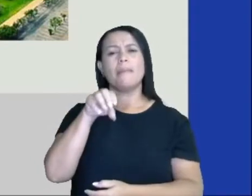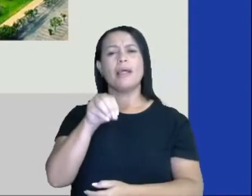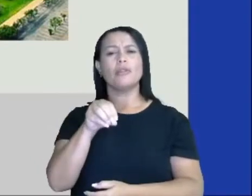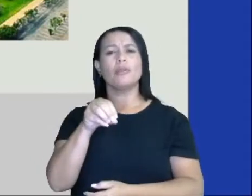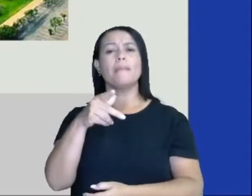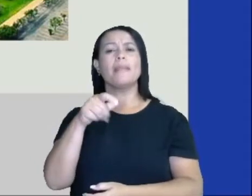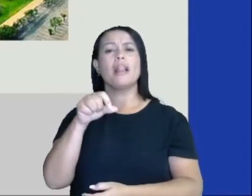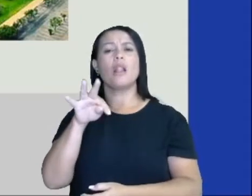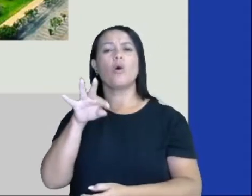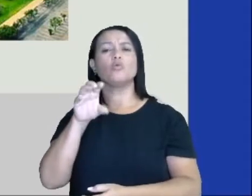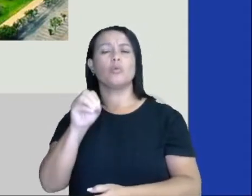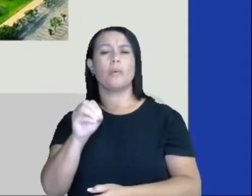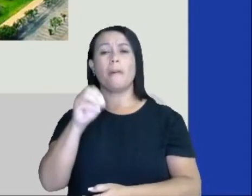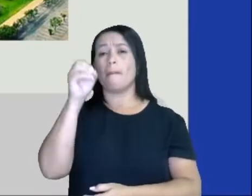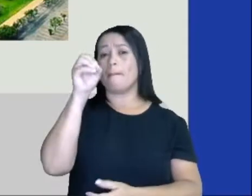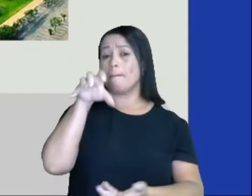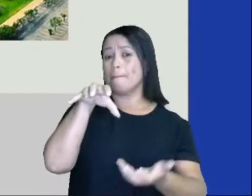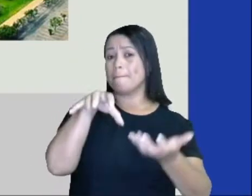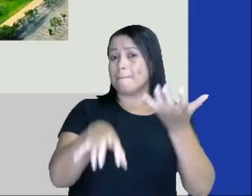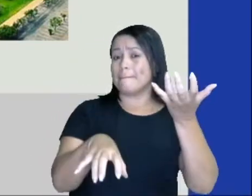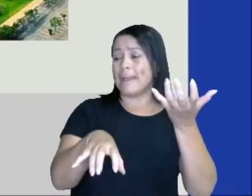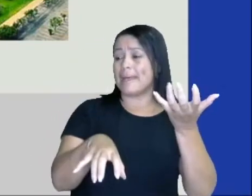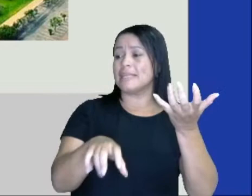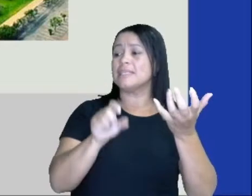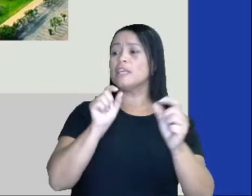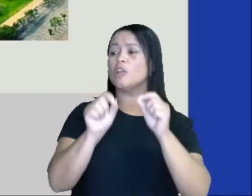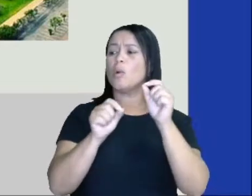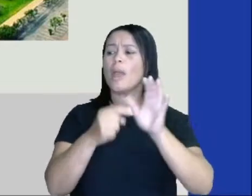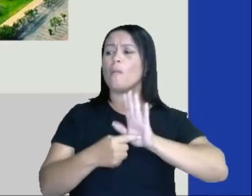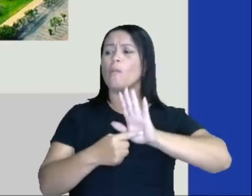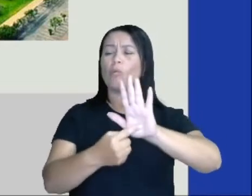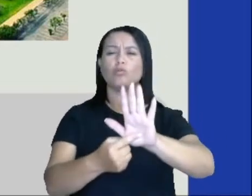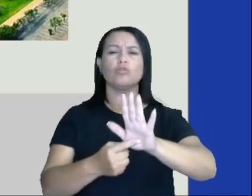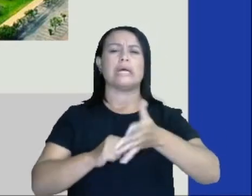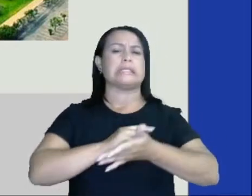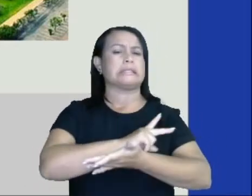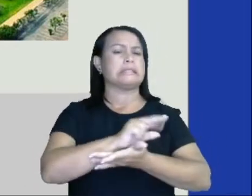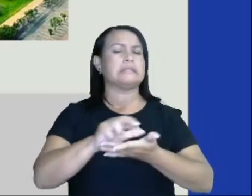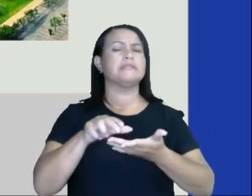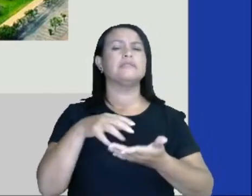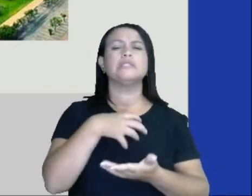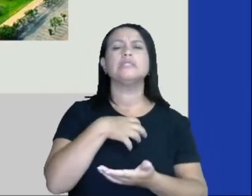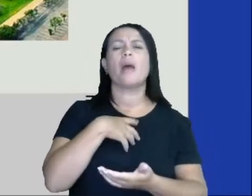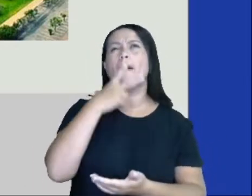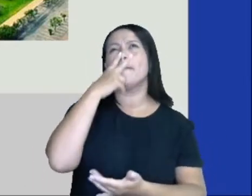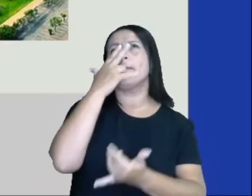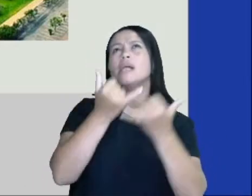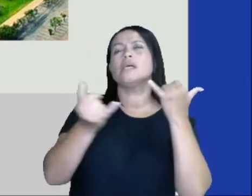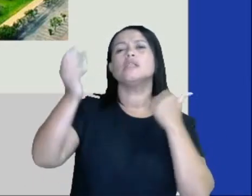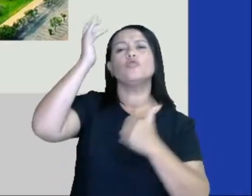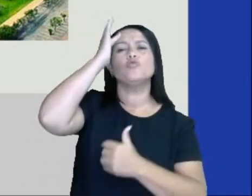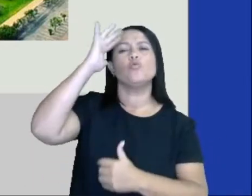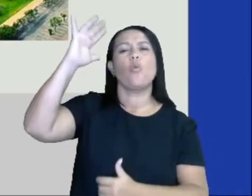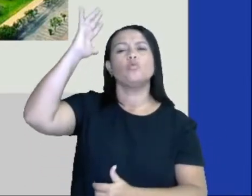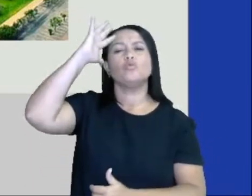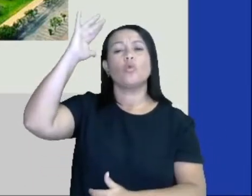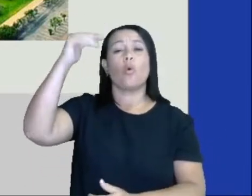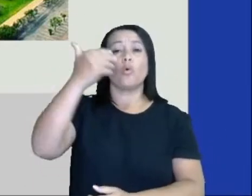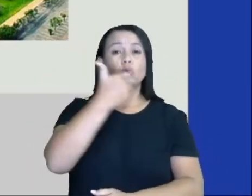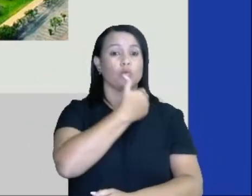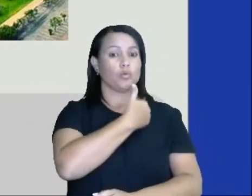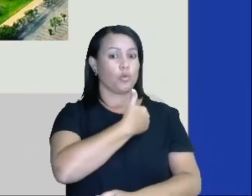satélite. Brasília representou em vários sentidos um sonho, ponto culminante do governo